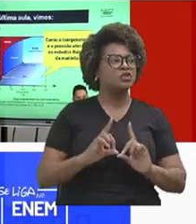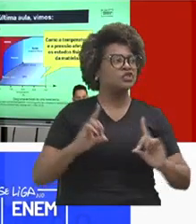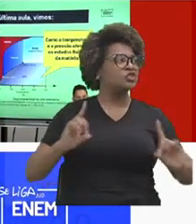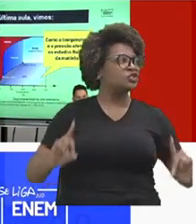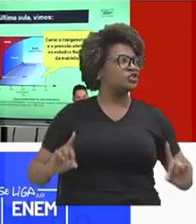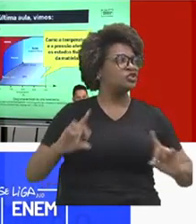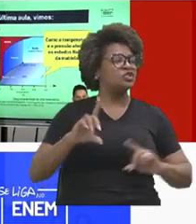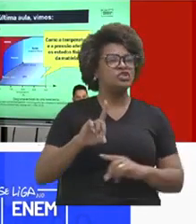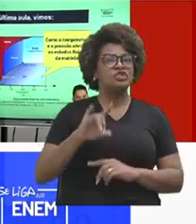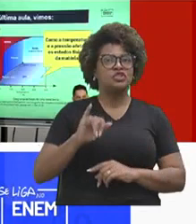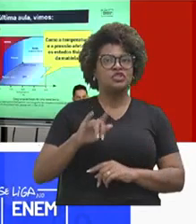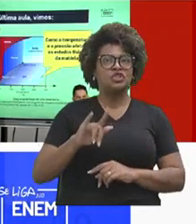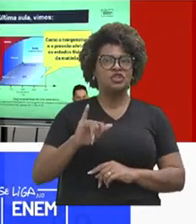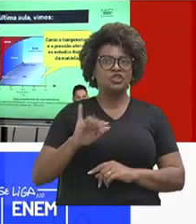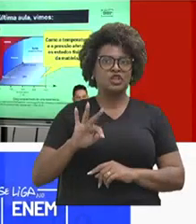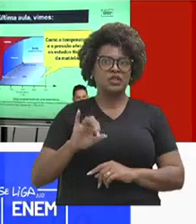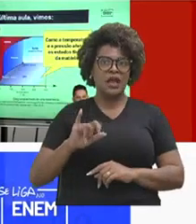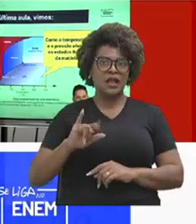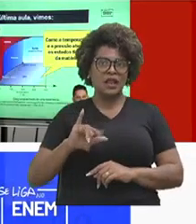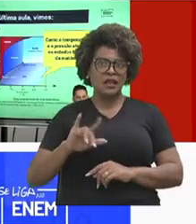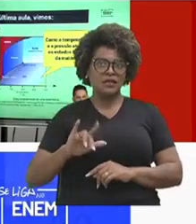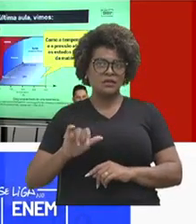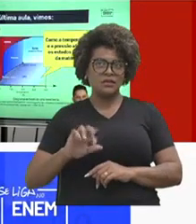esse ano ainda, a gente consiga colocar o multicanal no ar.